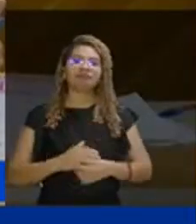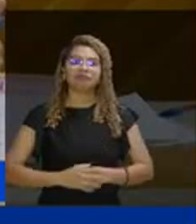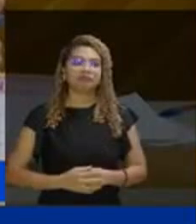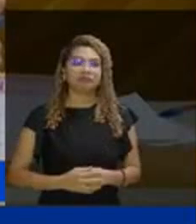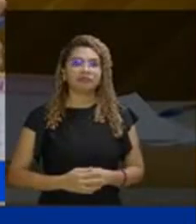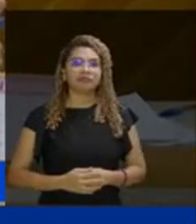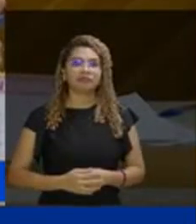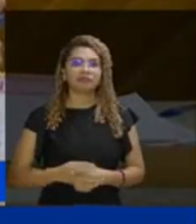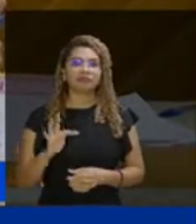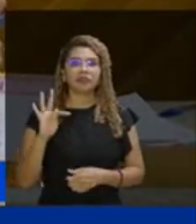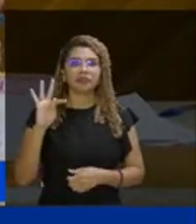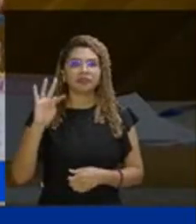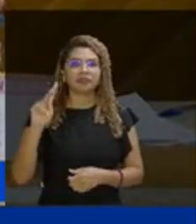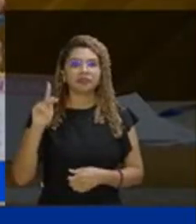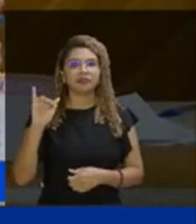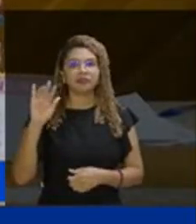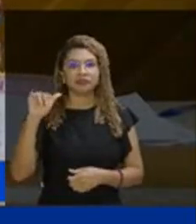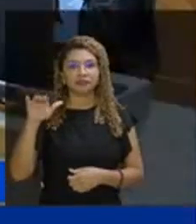Juíza Tina Souza.